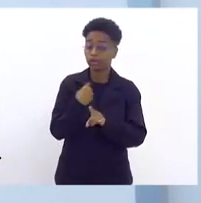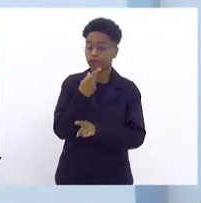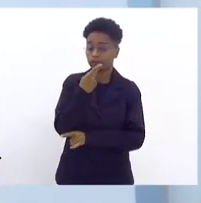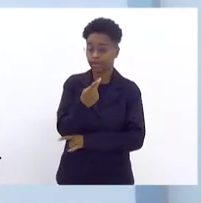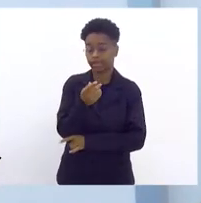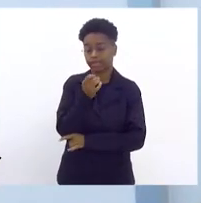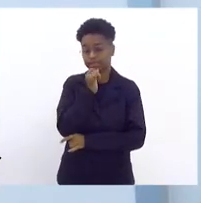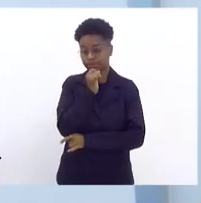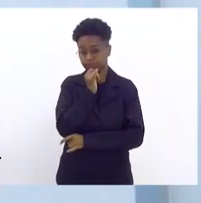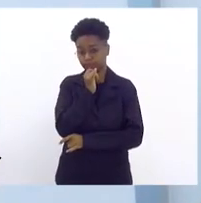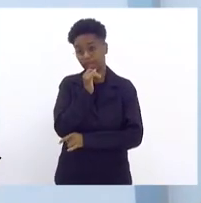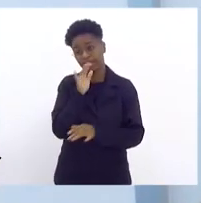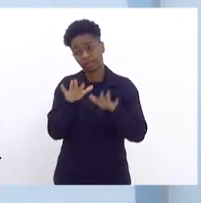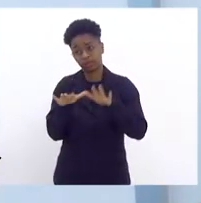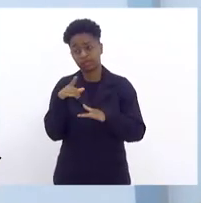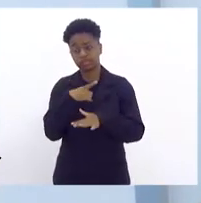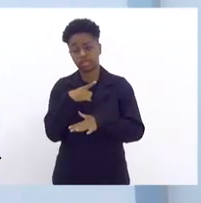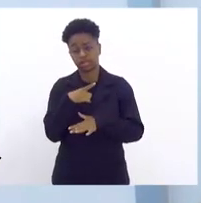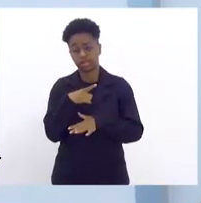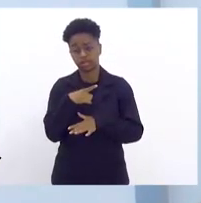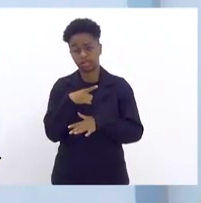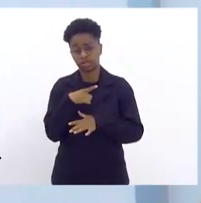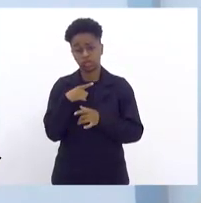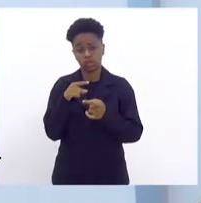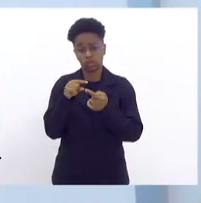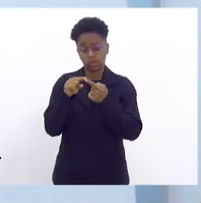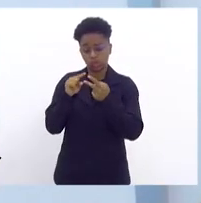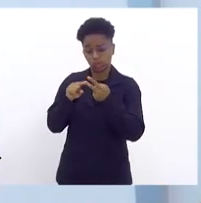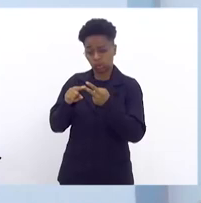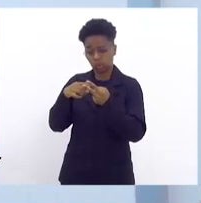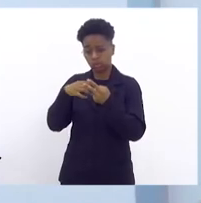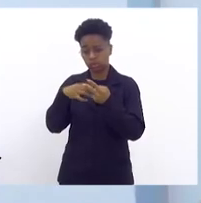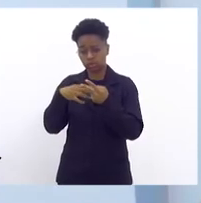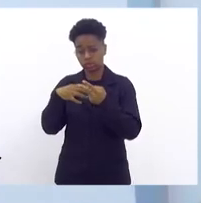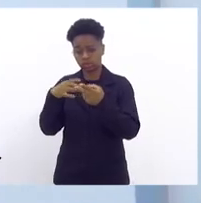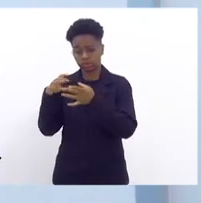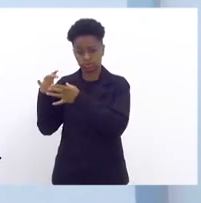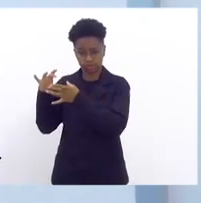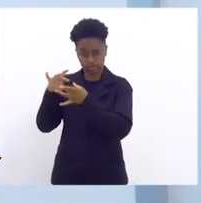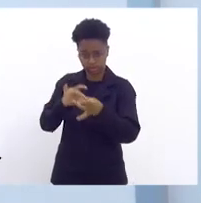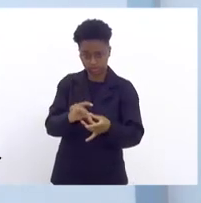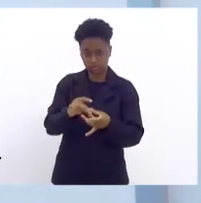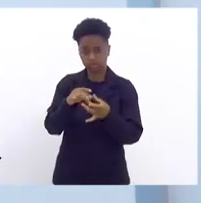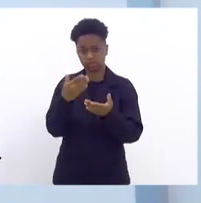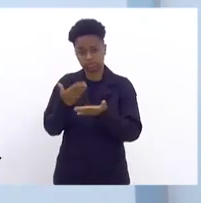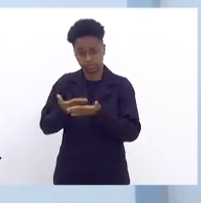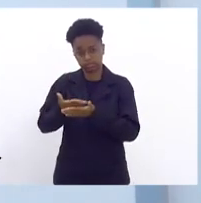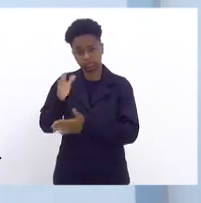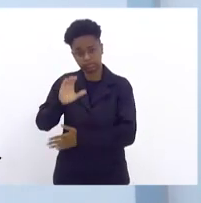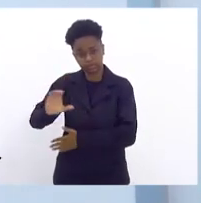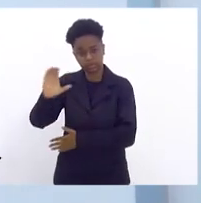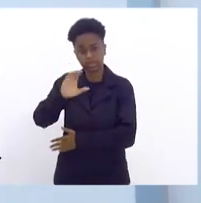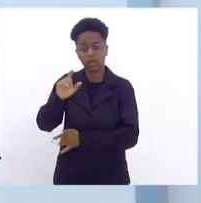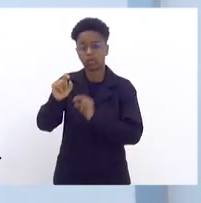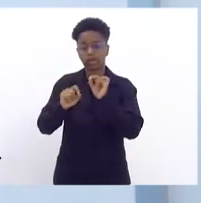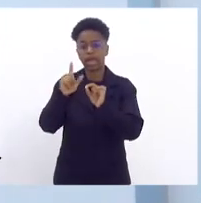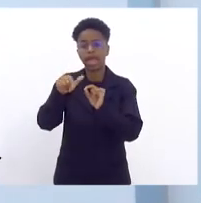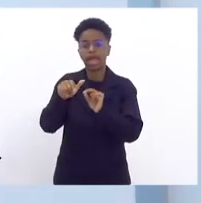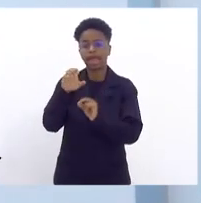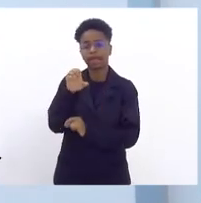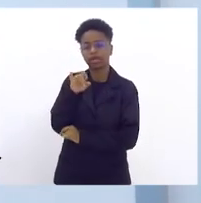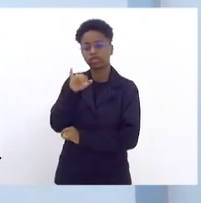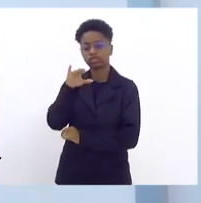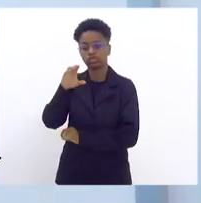talvez você tem outros dois sentidos que nós não conversamos muito na na aula de ciências mas que a própria percepção que é esse eixo que nós temos